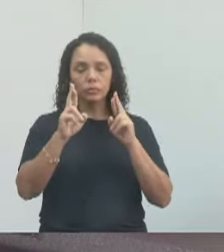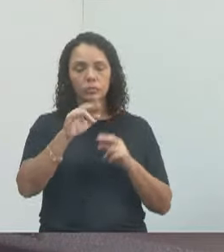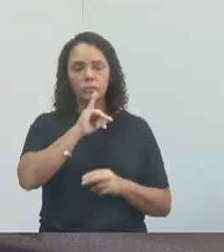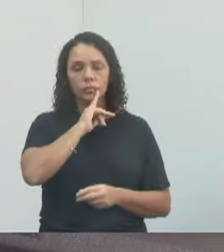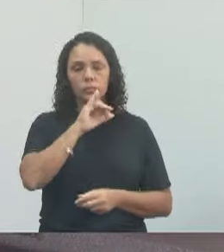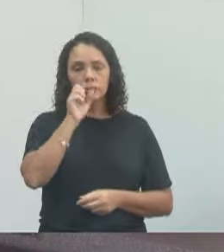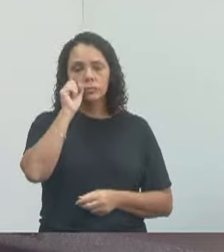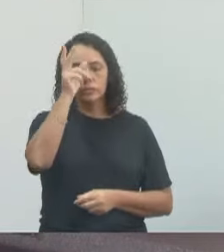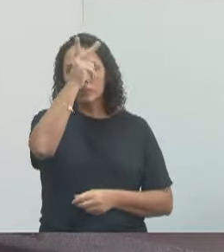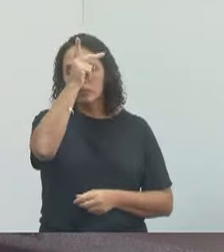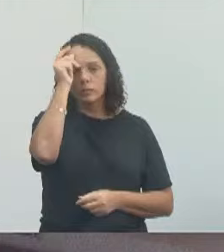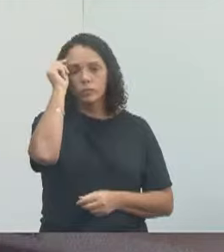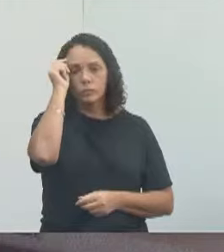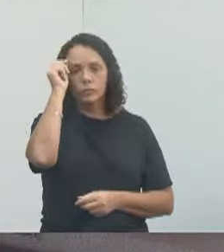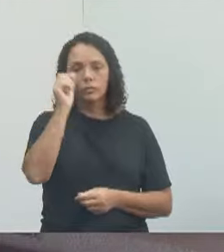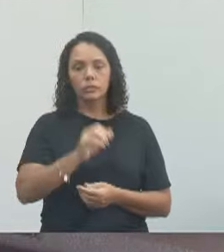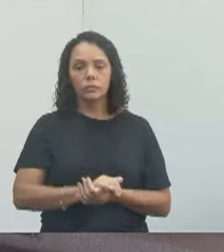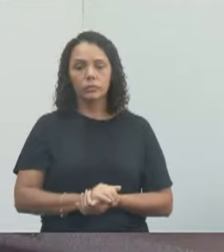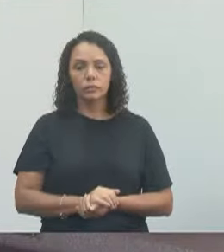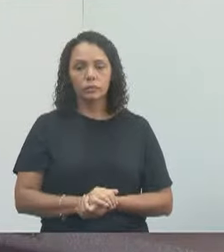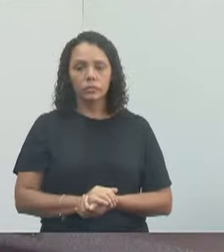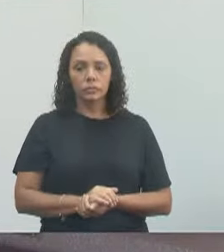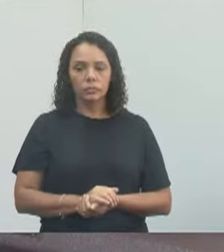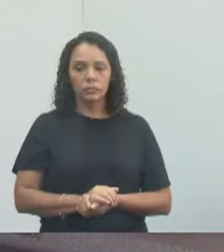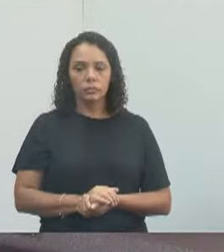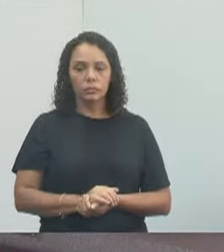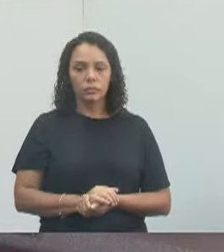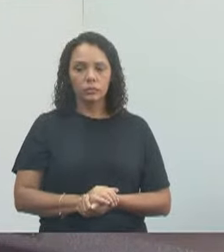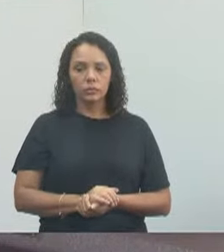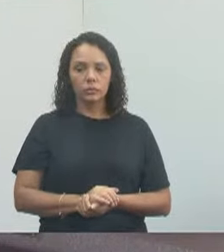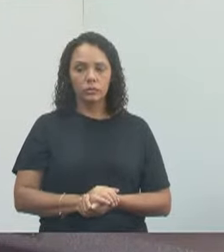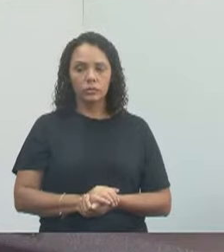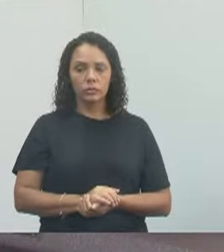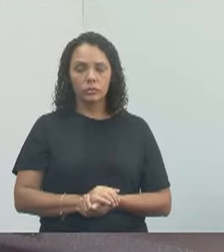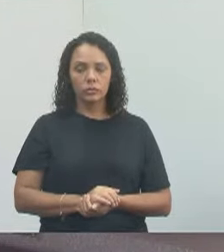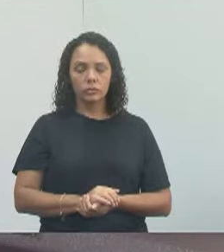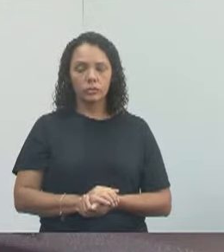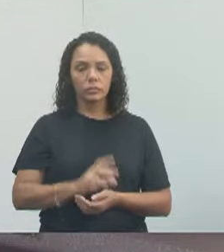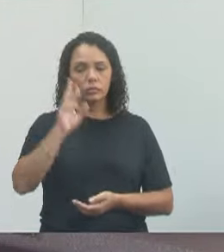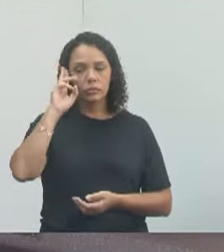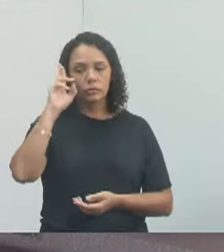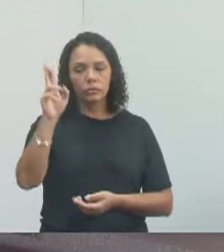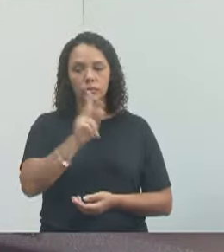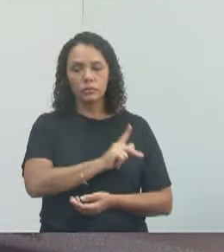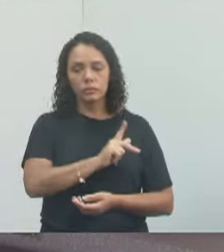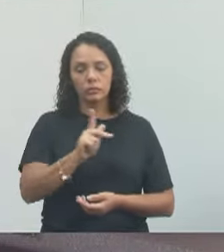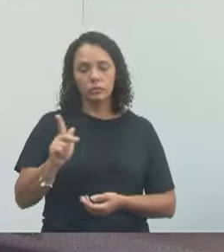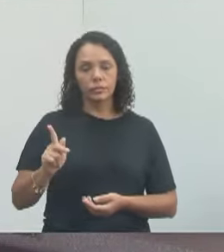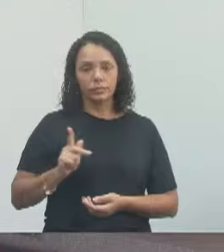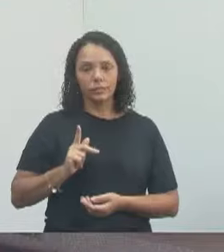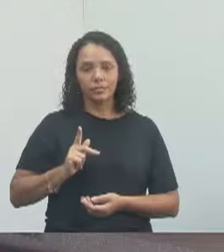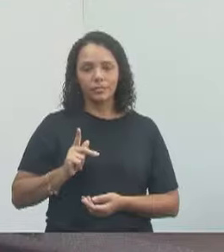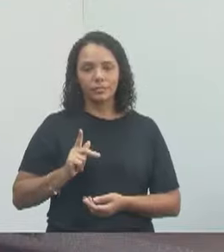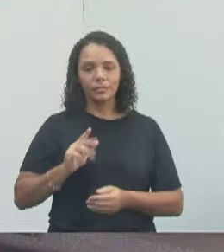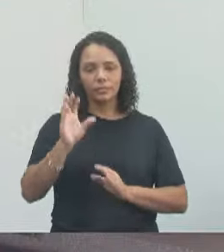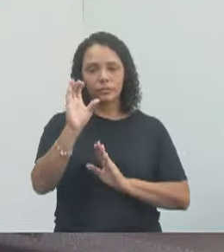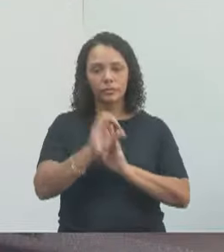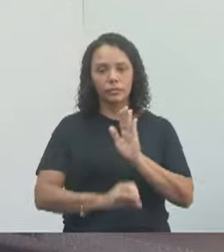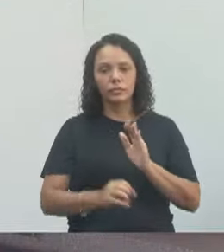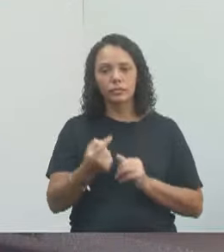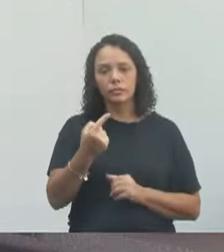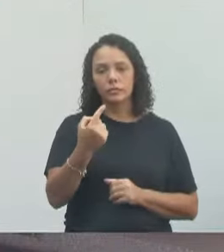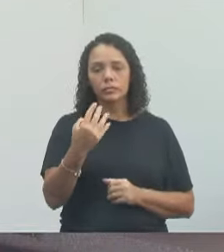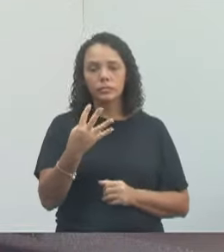de Santana Prefeito Municipal de Jacareí excelentíssimo senhor presidente em atendimento ao Ofício